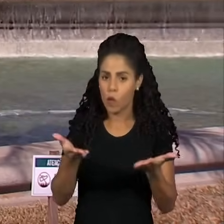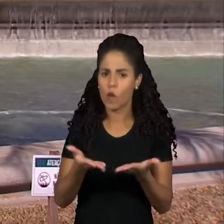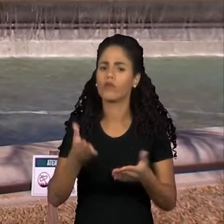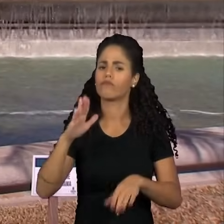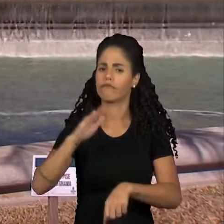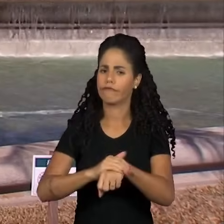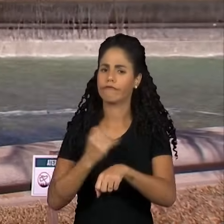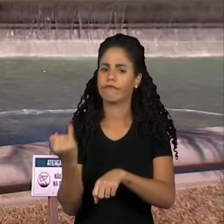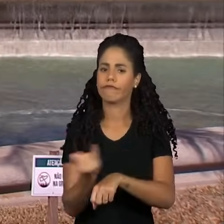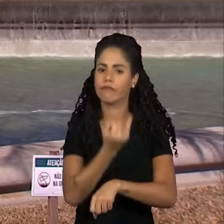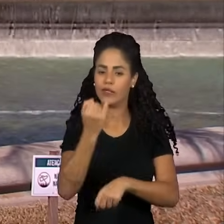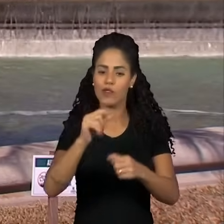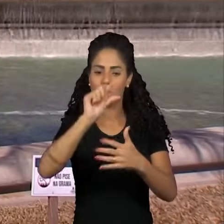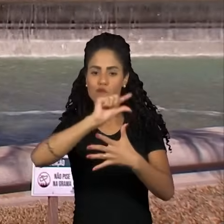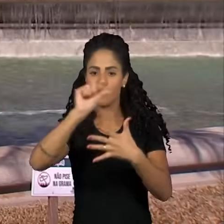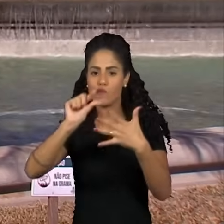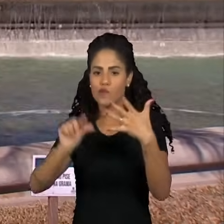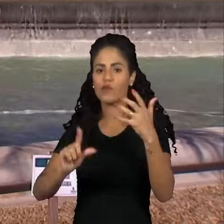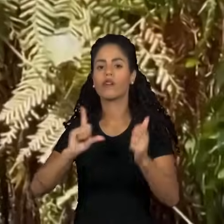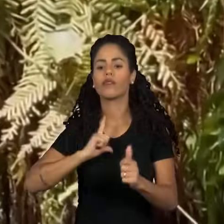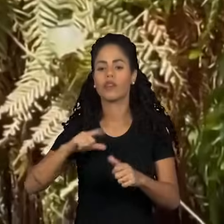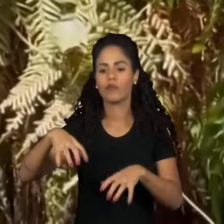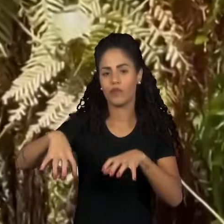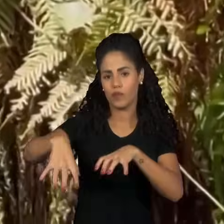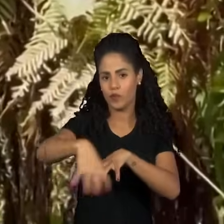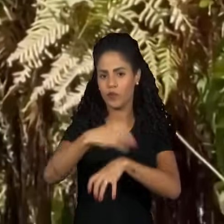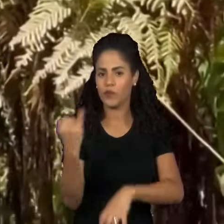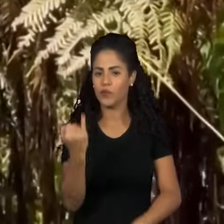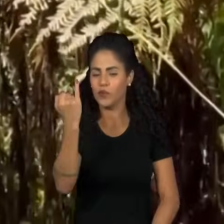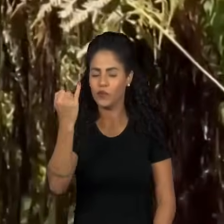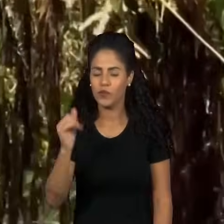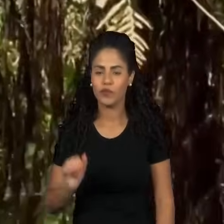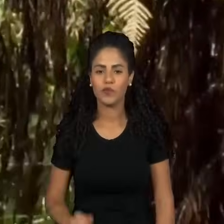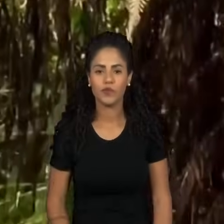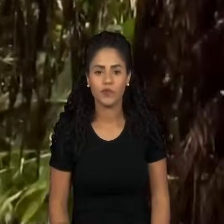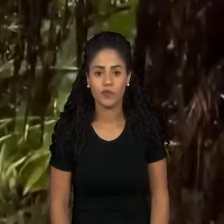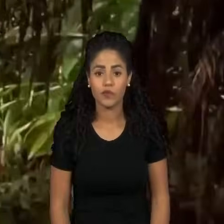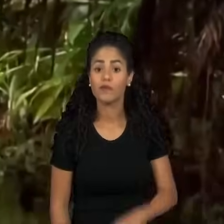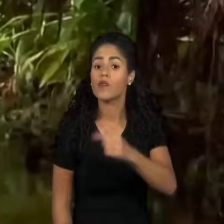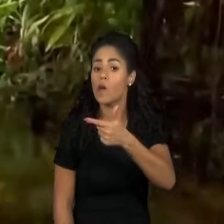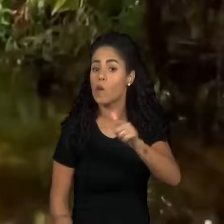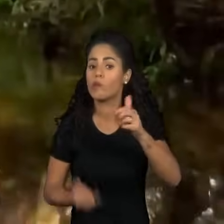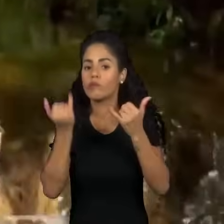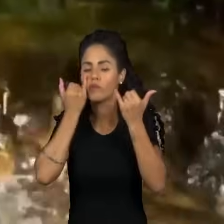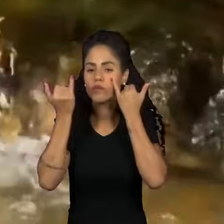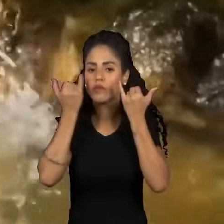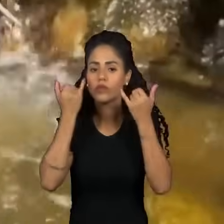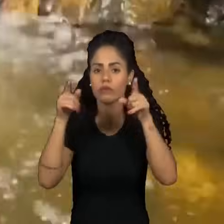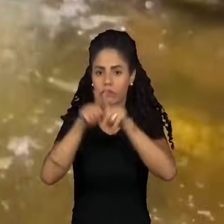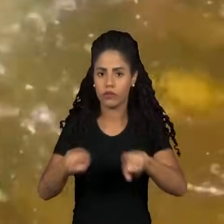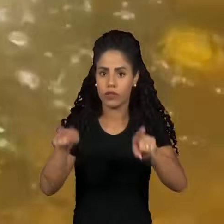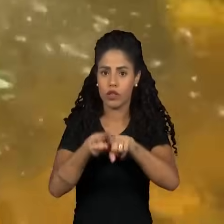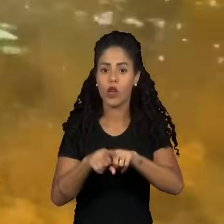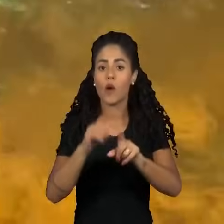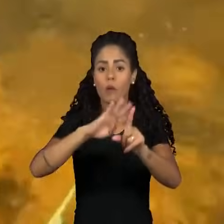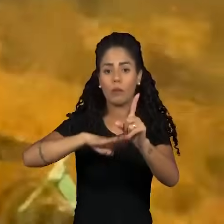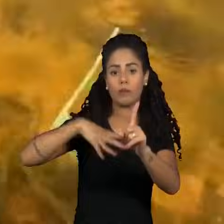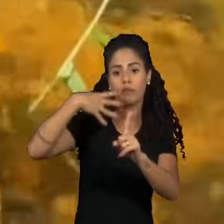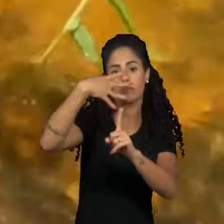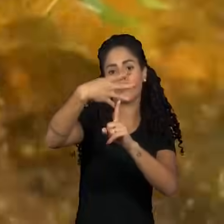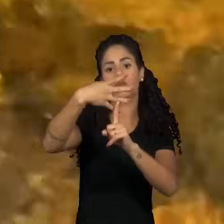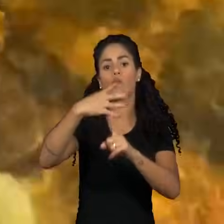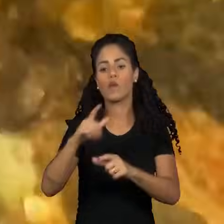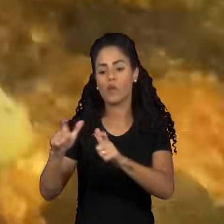de Mata Atlântica e também áreas de mananciais. Outro dado do estudo revelou 4 vezes mais